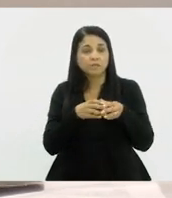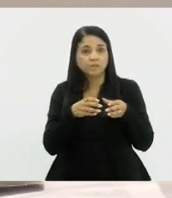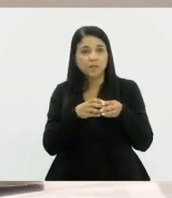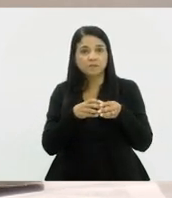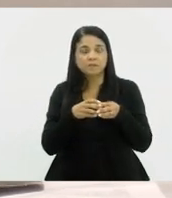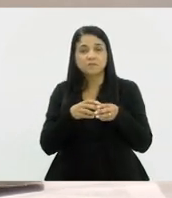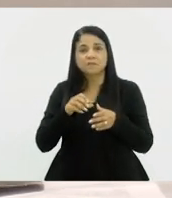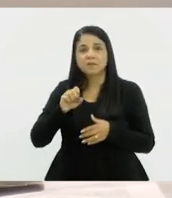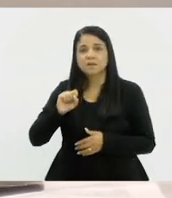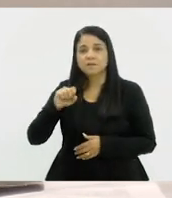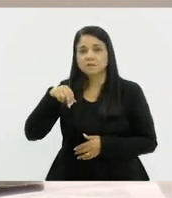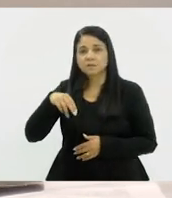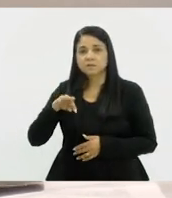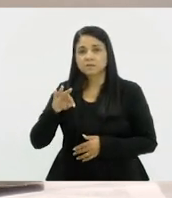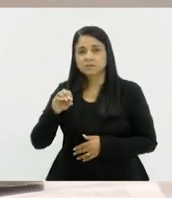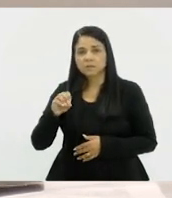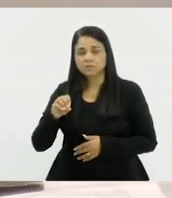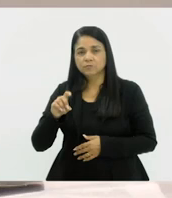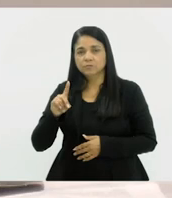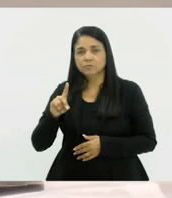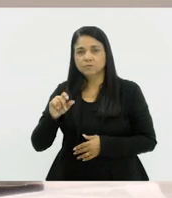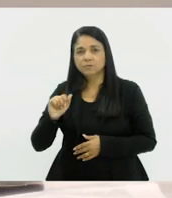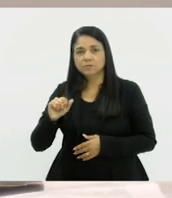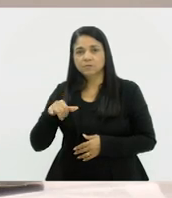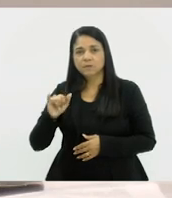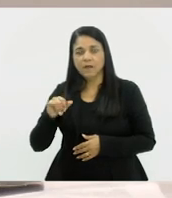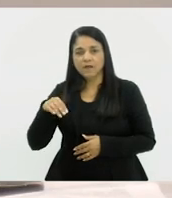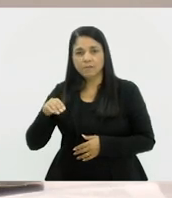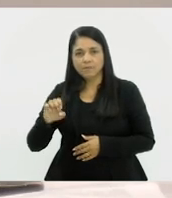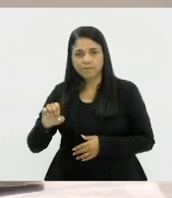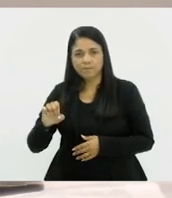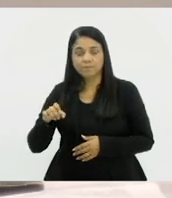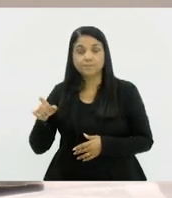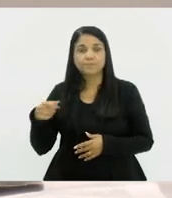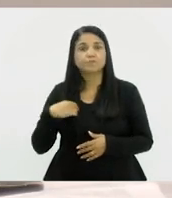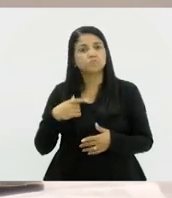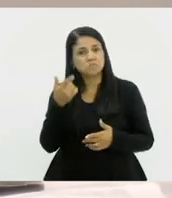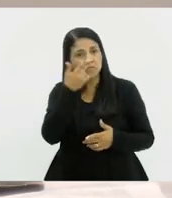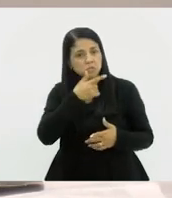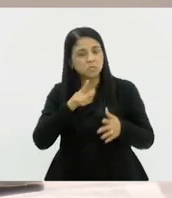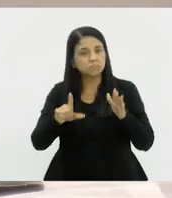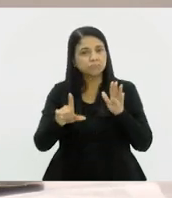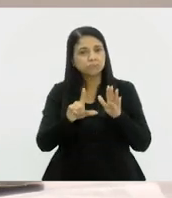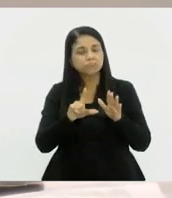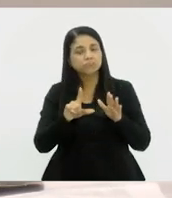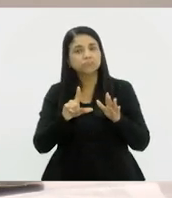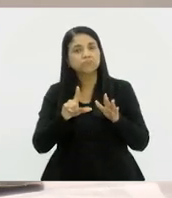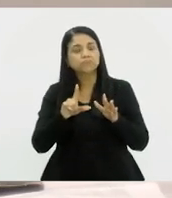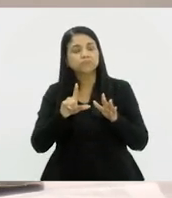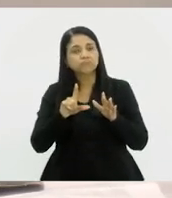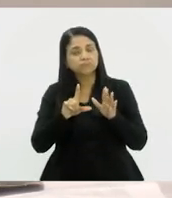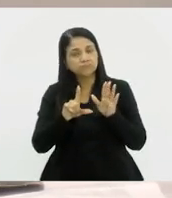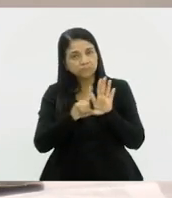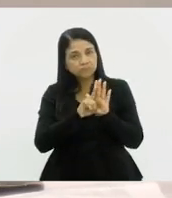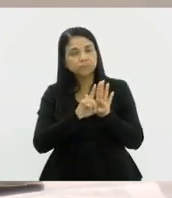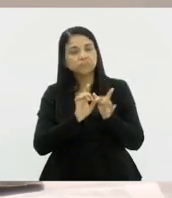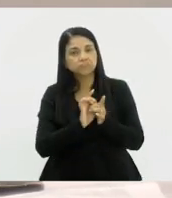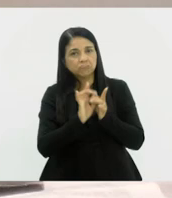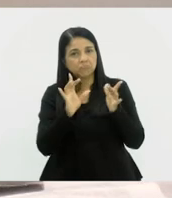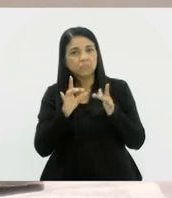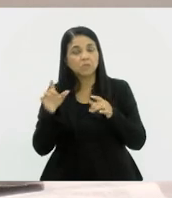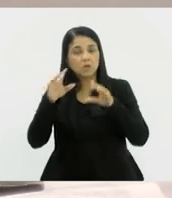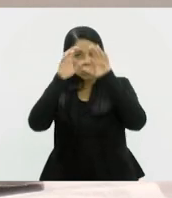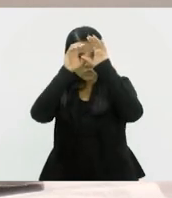Daime que foi uma comunidade que conseguiu legalizar o o o Supremo considerou que era